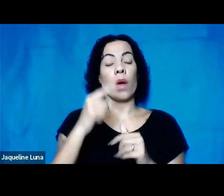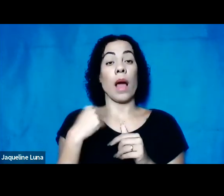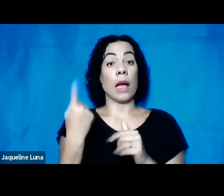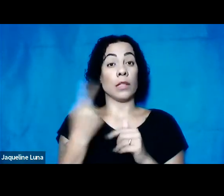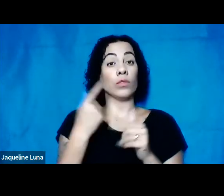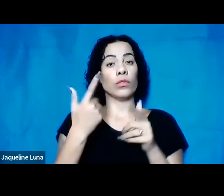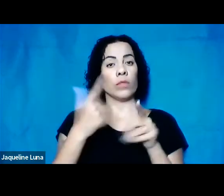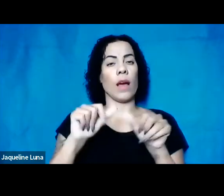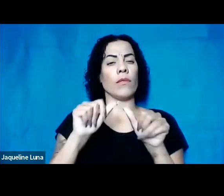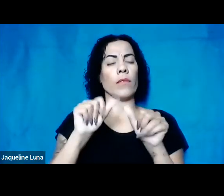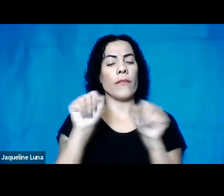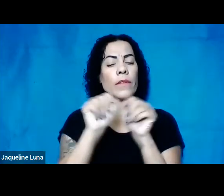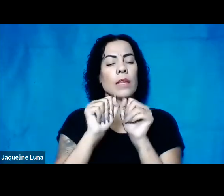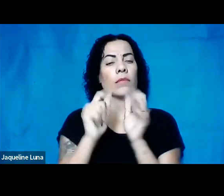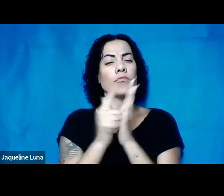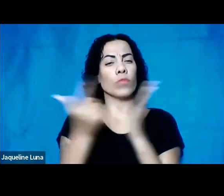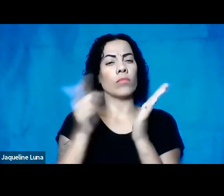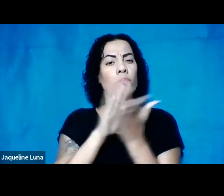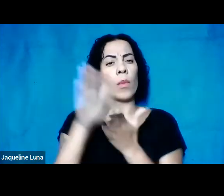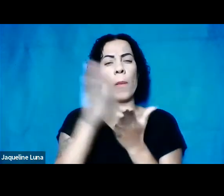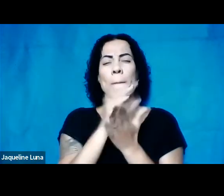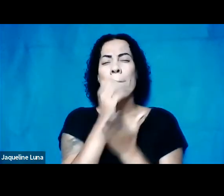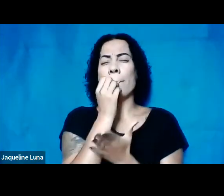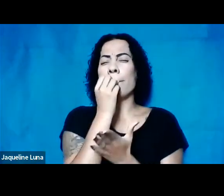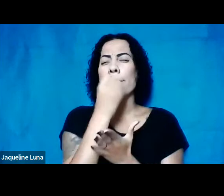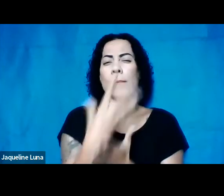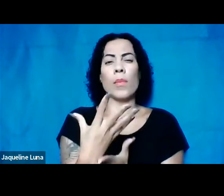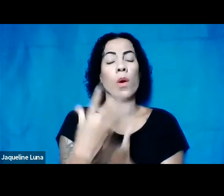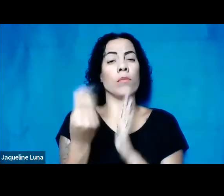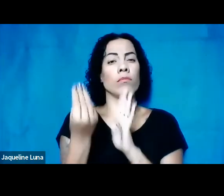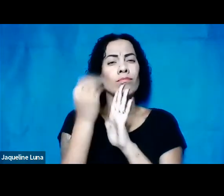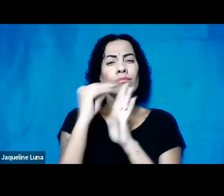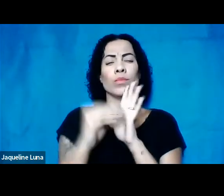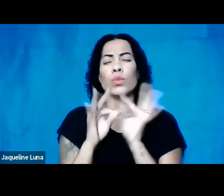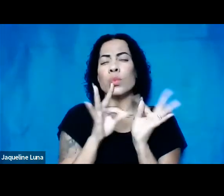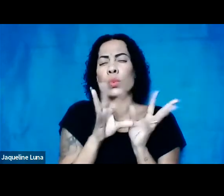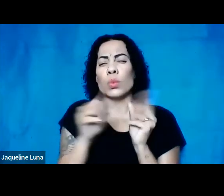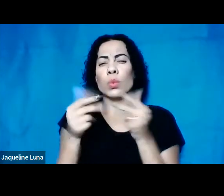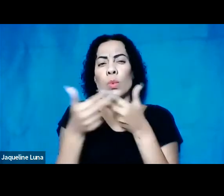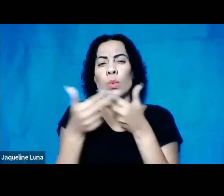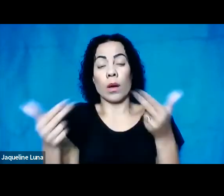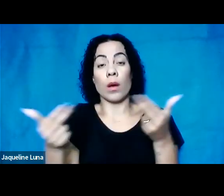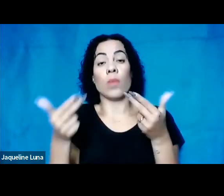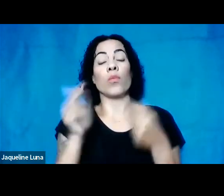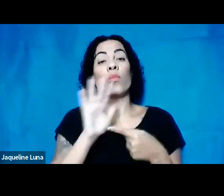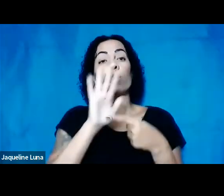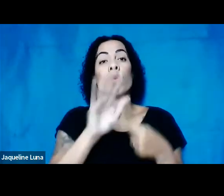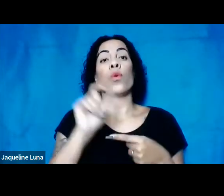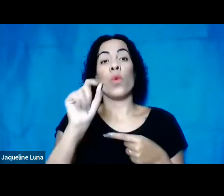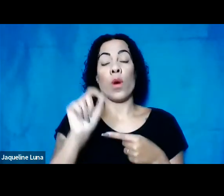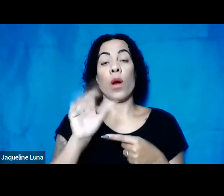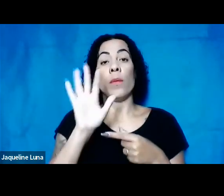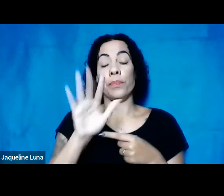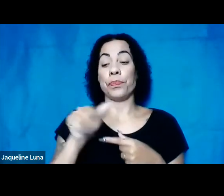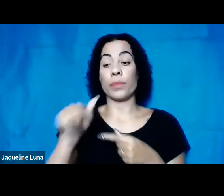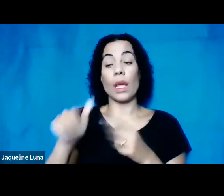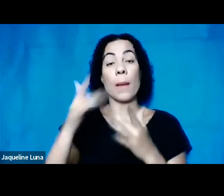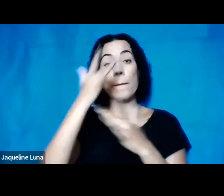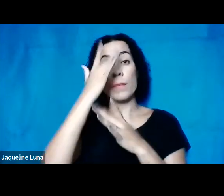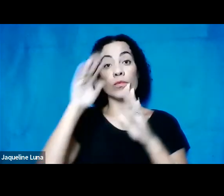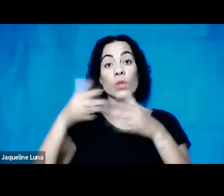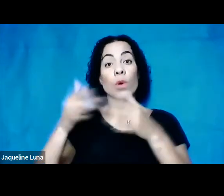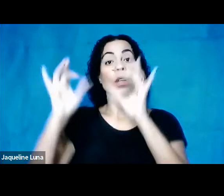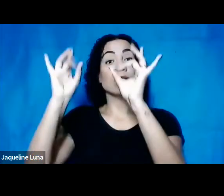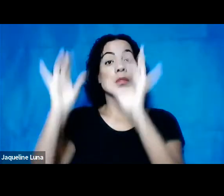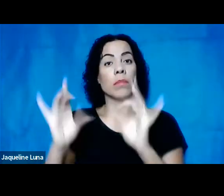boa, porque colocava todos os aspectos assim, e mostrou, olha, aqui os especialistas estão falando sobre as